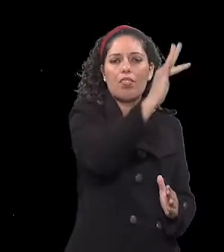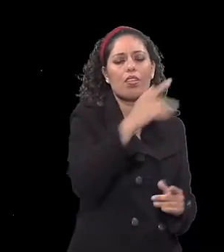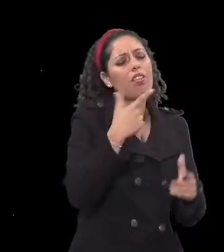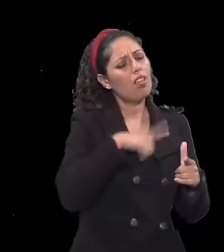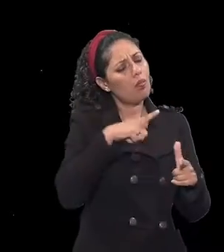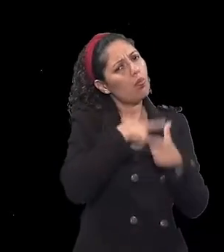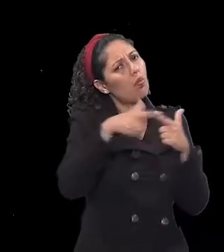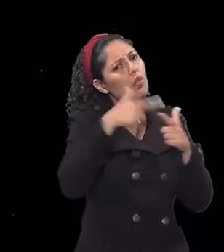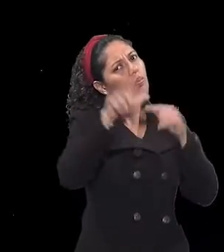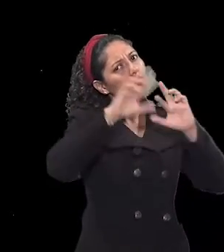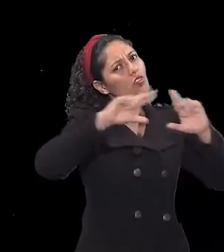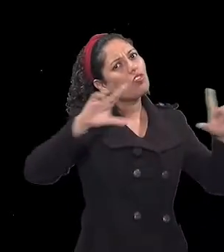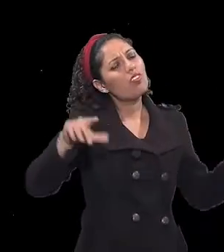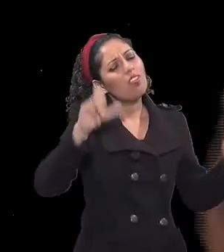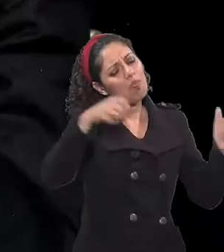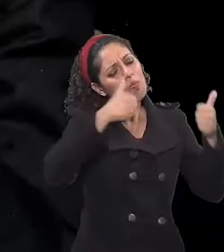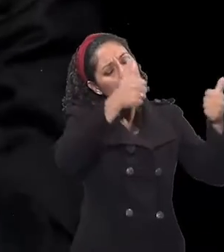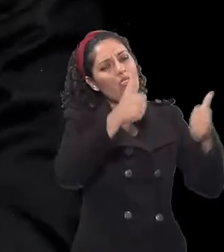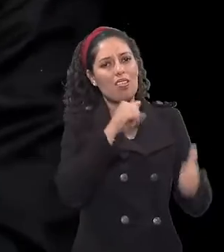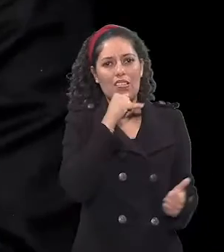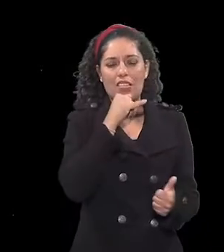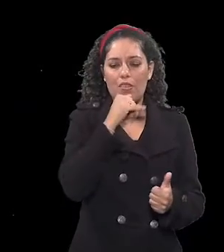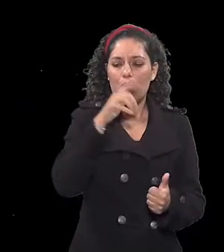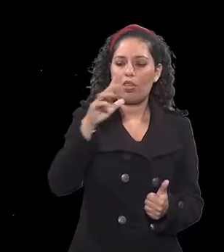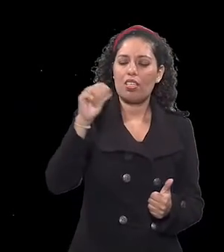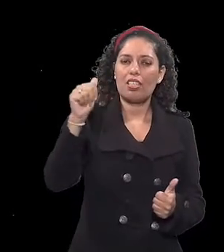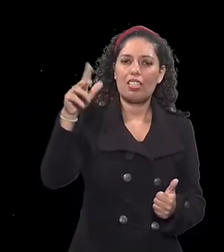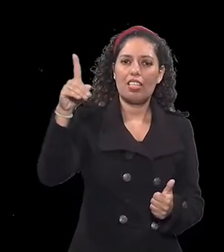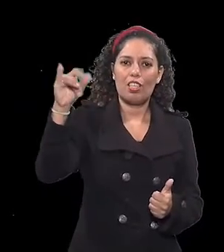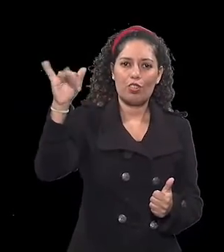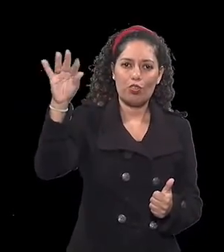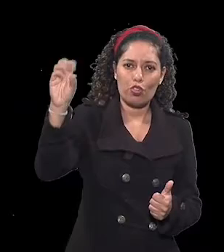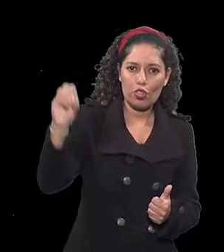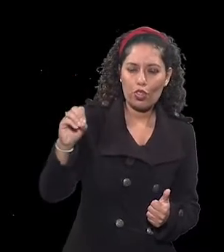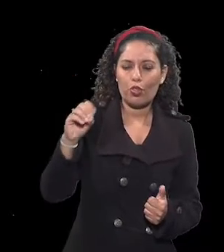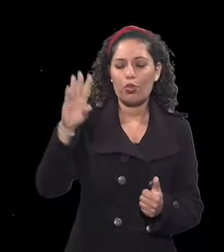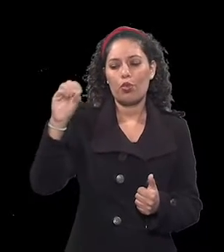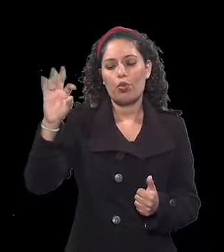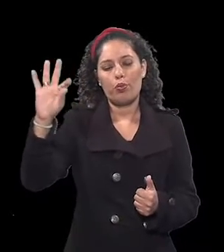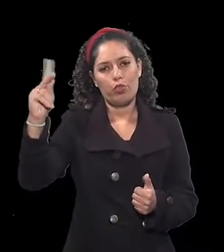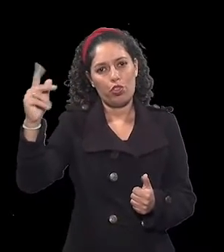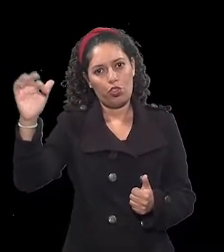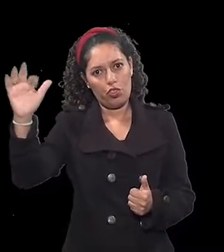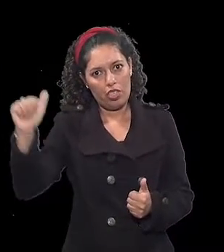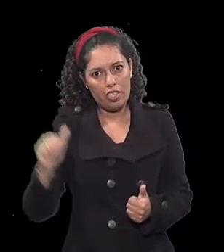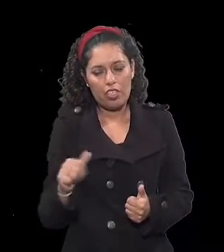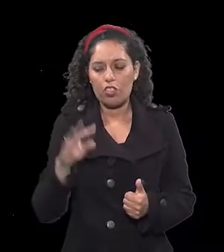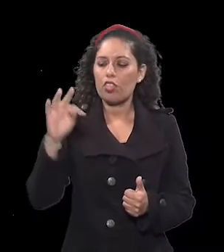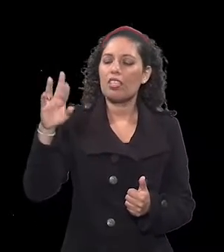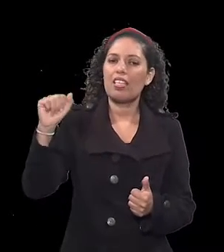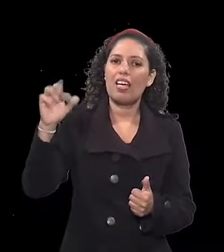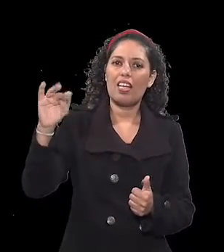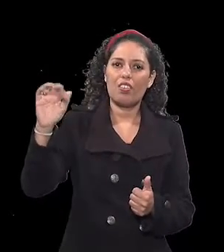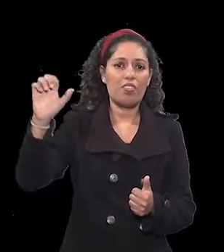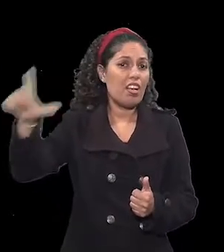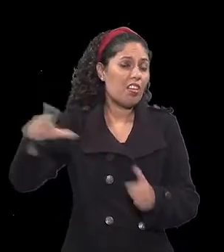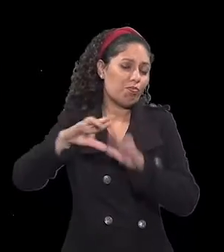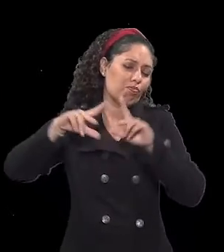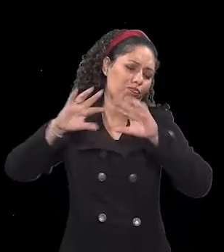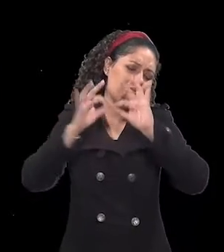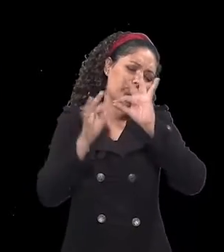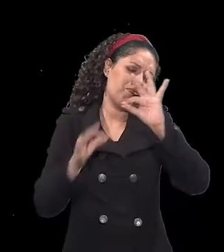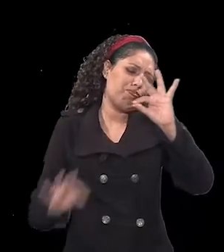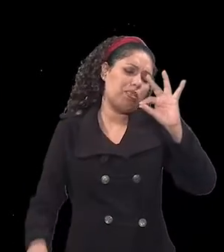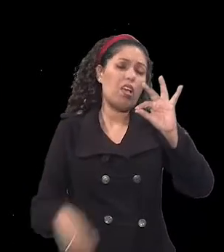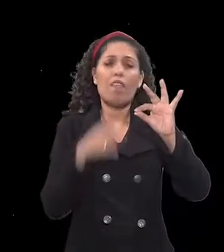Ainda com todos os problemas que tinham. Claudinho, né? e Bochecha. Claudinho Bochecha, Dinho Doca, Marcinho, né? Tec Buzunga, Dani Tafarel, Willy Duda, enfim, a gente vai